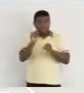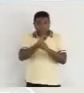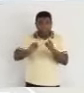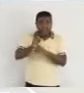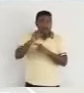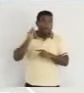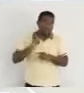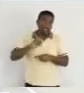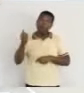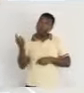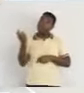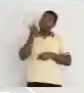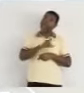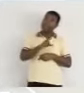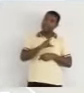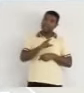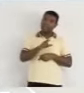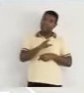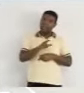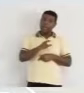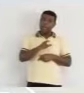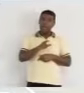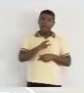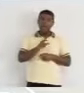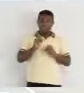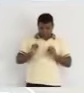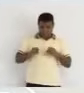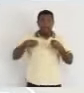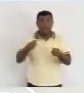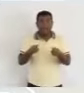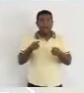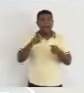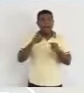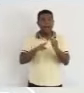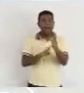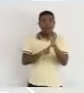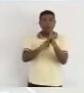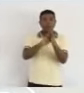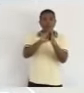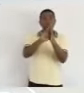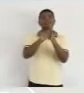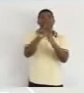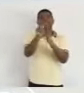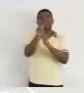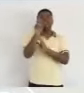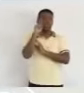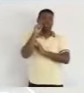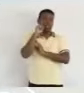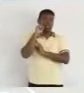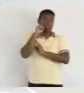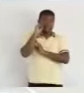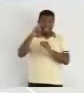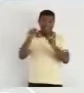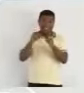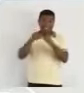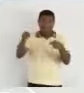uma tendência dessa curva aumentar por mais 15 dias. Se isso não acontecer e nós deixarmos para tomar medidas